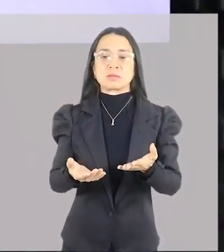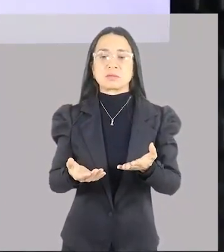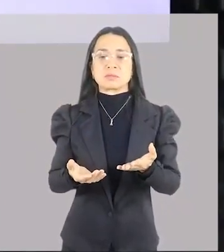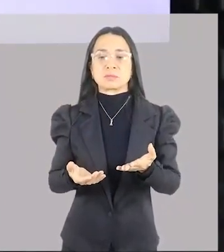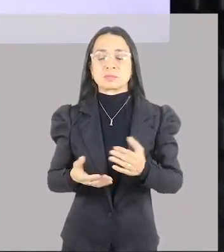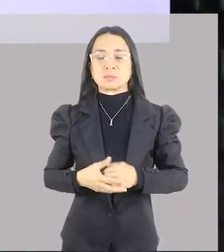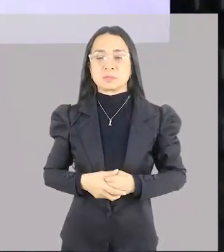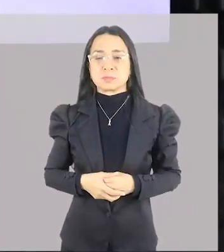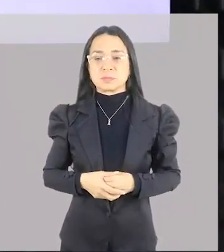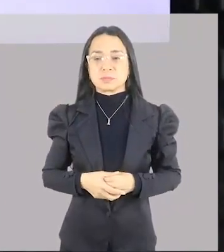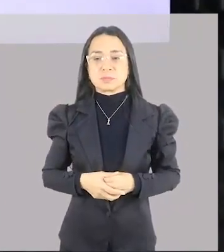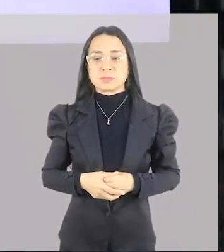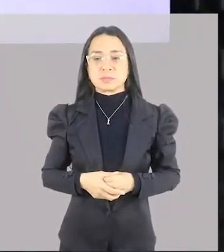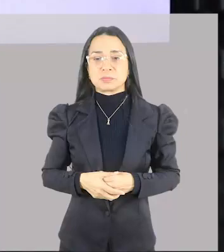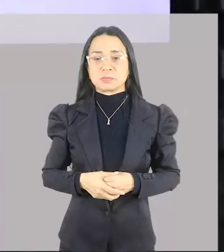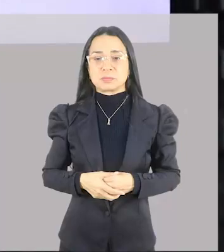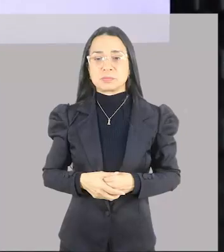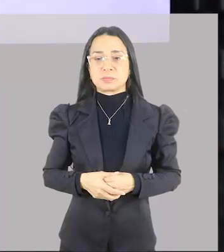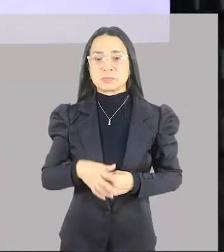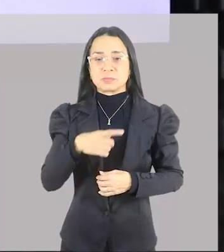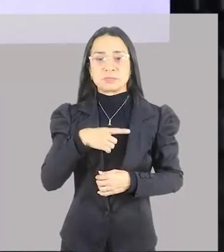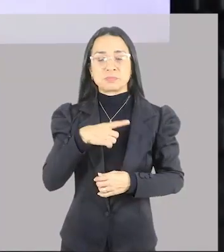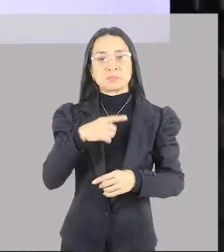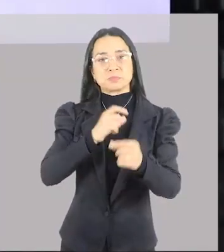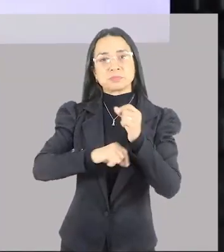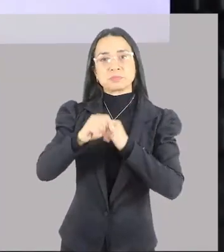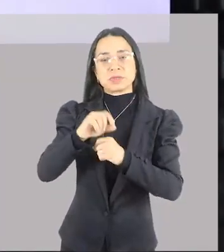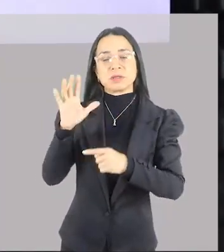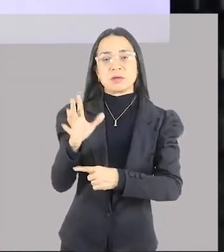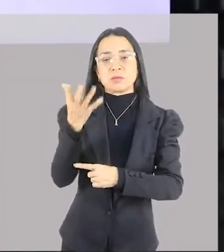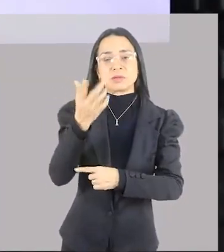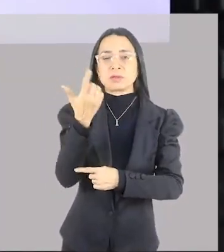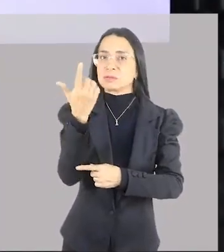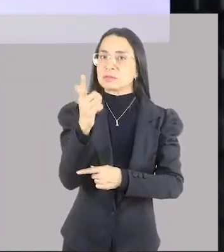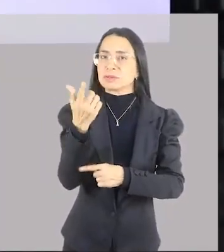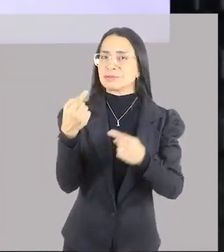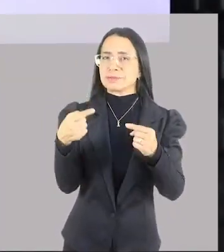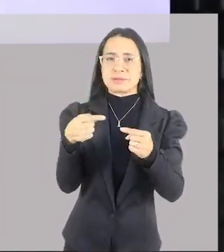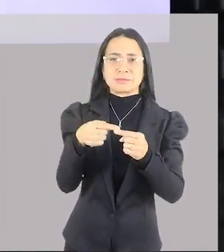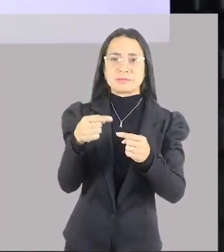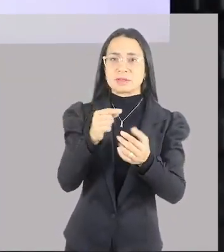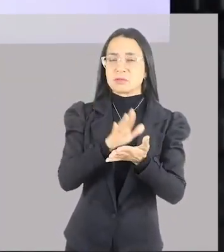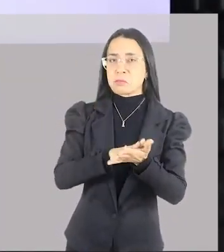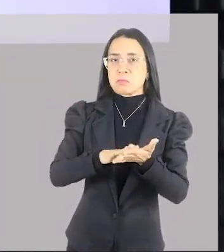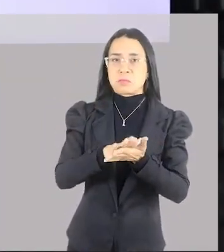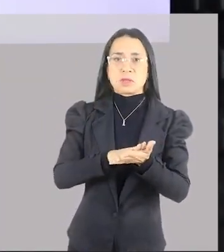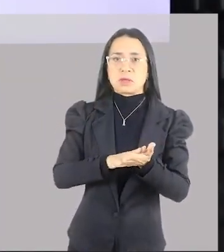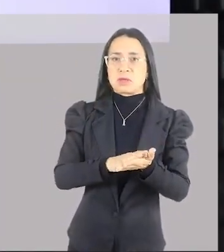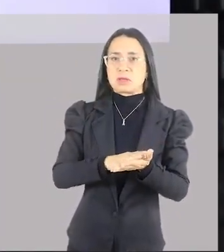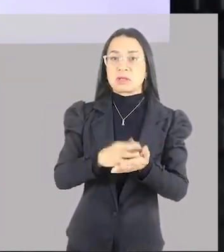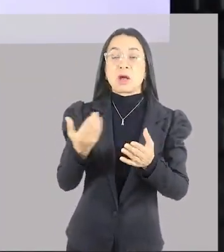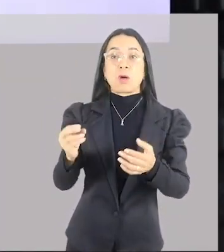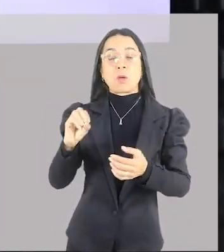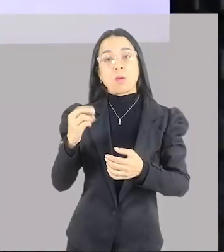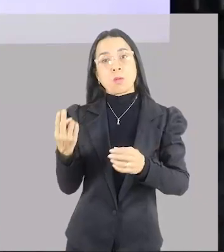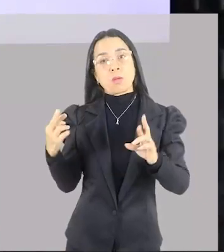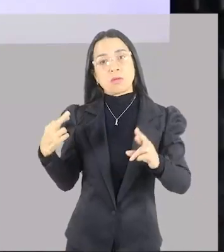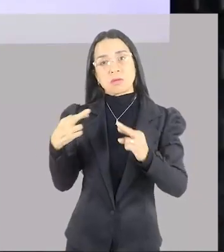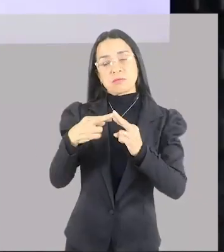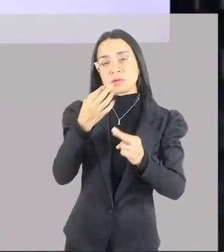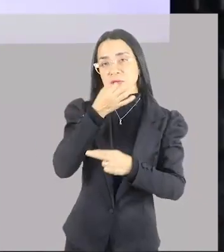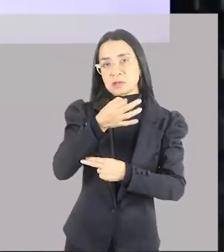irracional também, né? Traz situações que não têm referência, né, crítica ali em